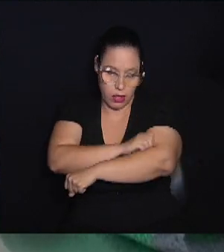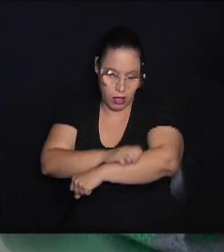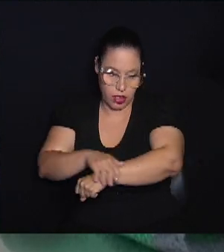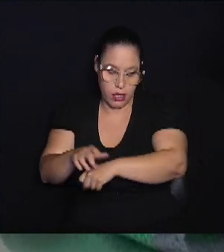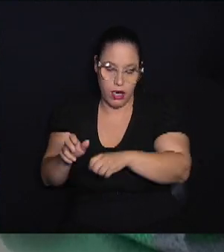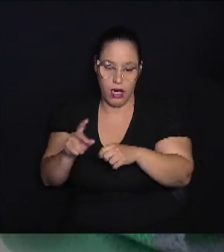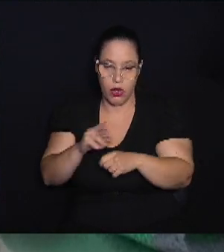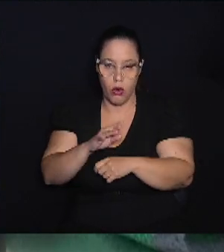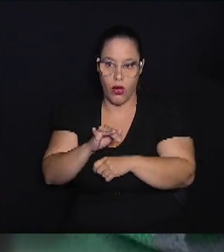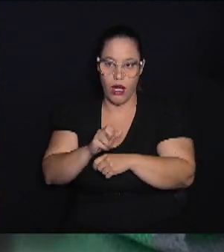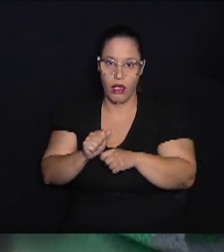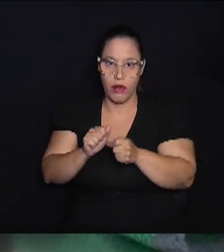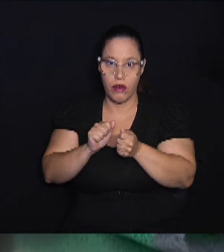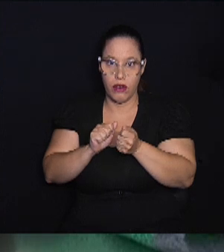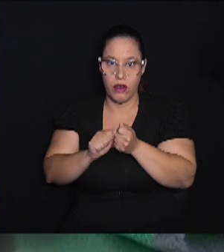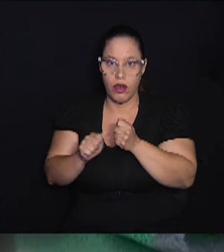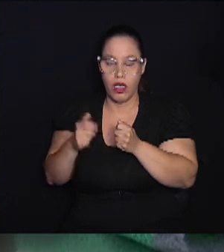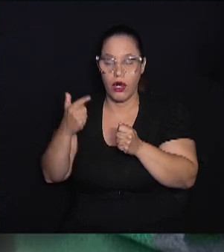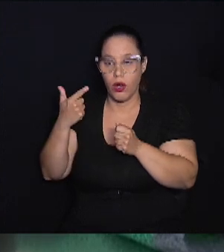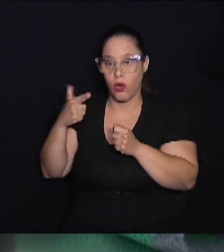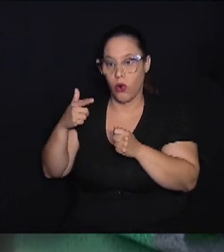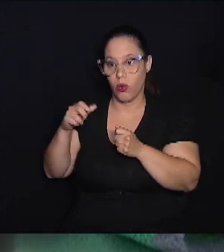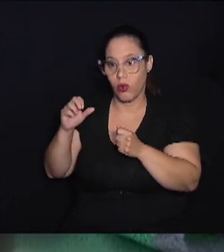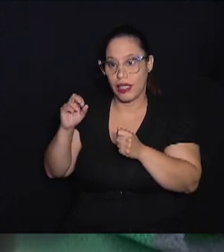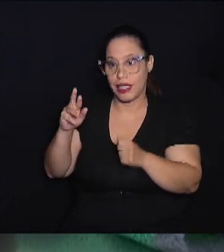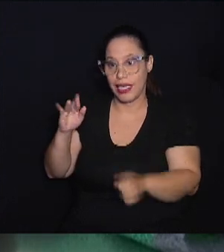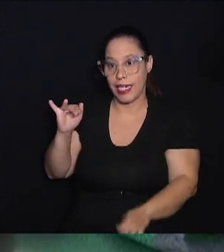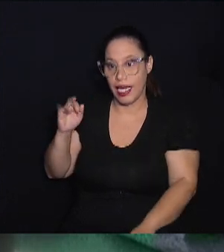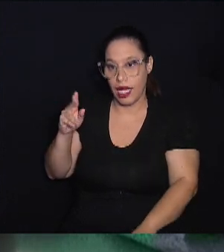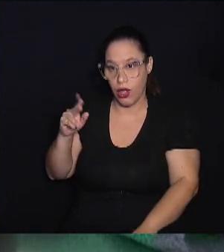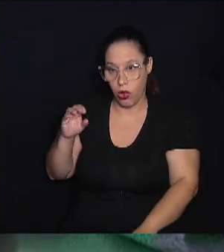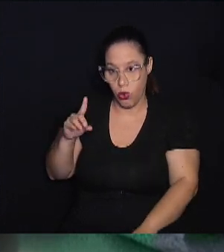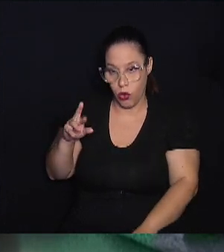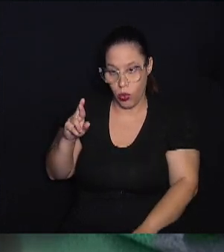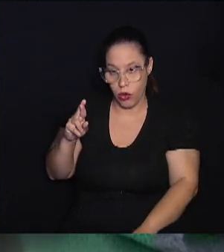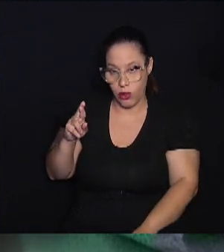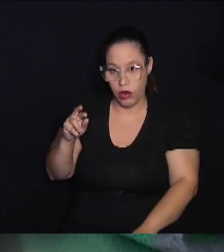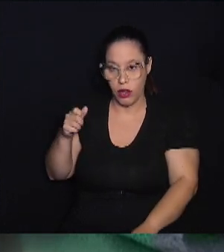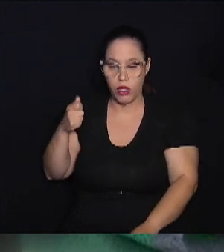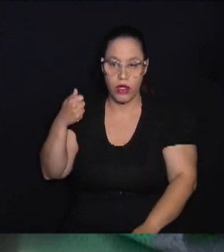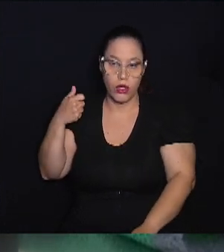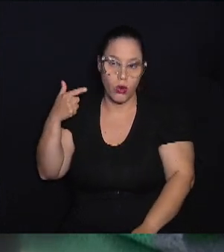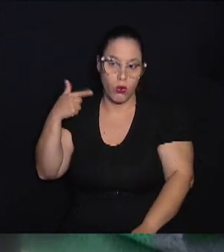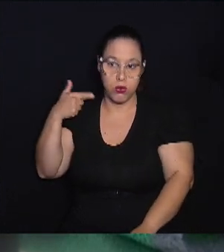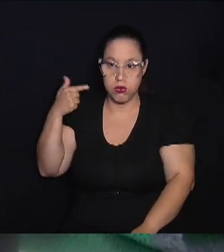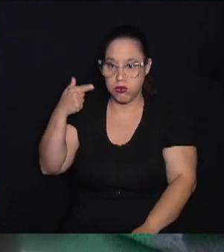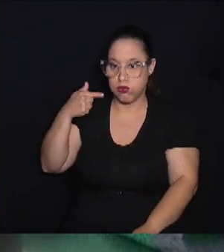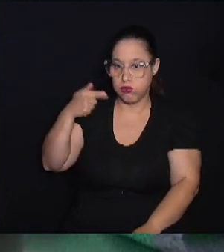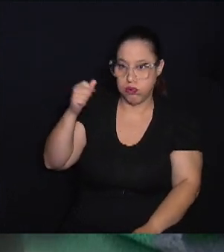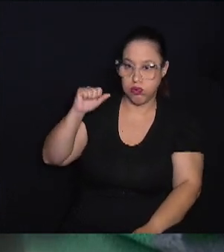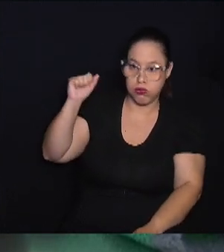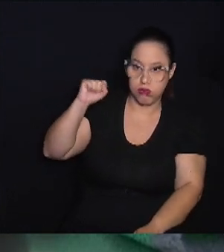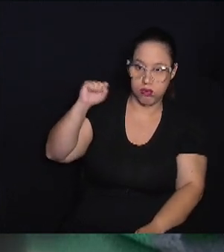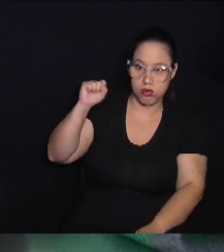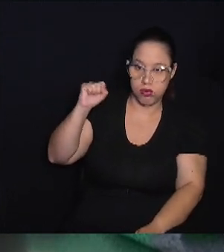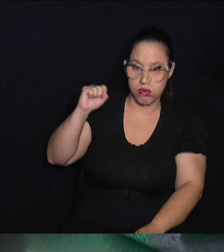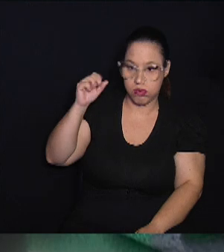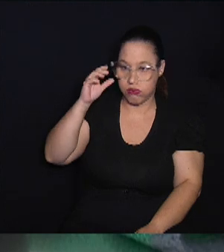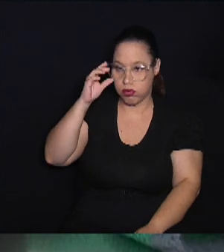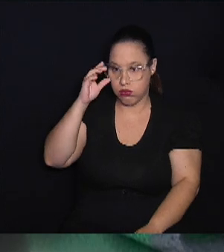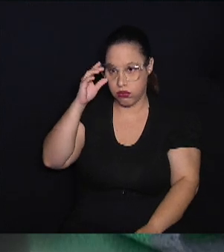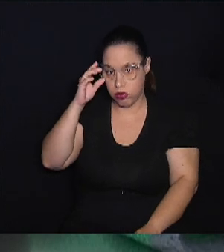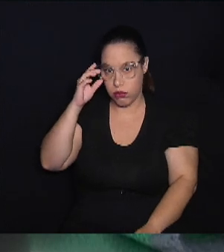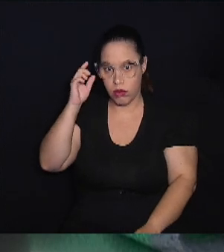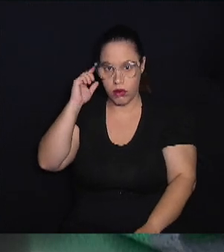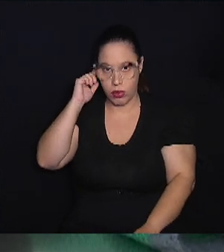toalha, mas secar com o secador também. Como eles têm esse subpelo, às vezes a gente não seca direito só com a toalha. O ideal é secar com